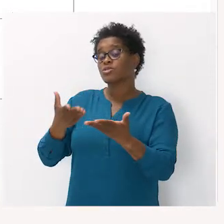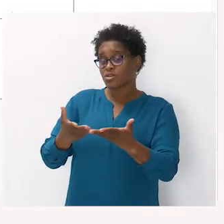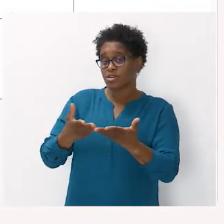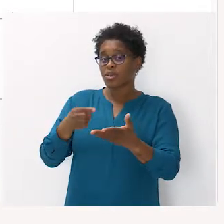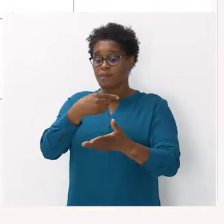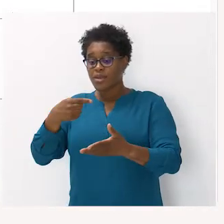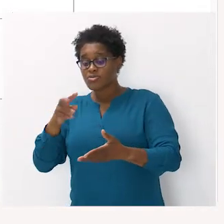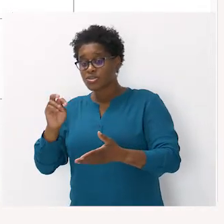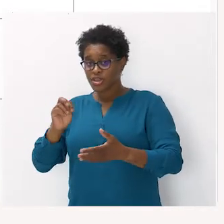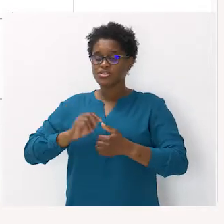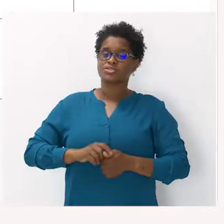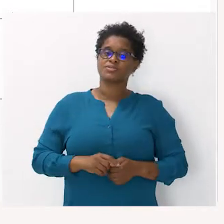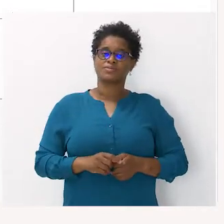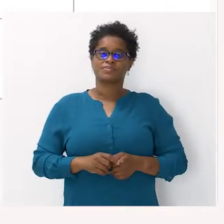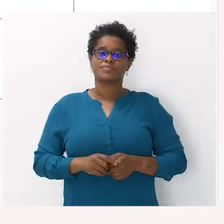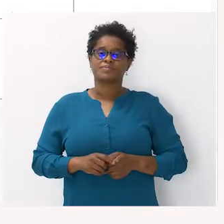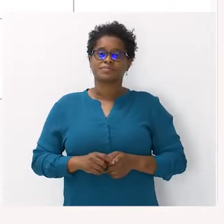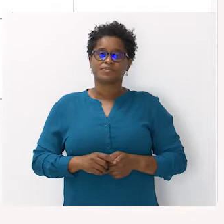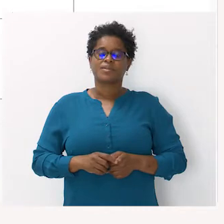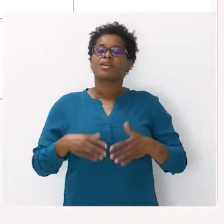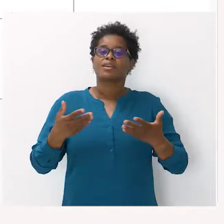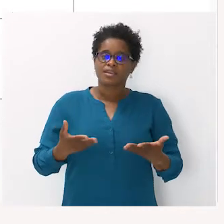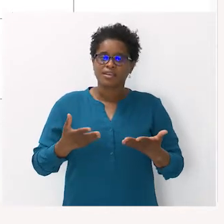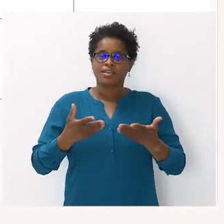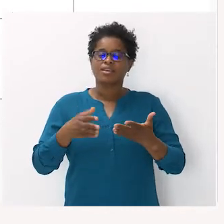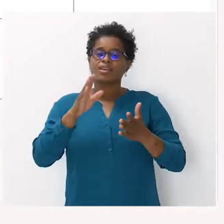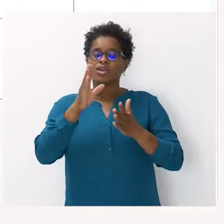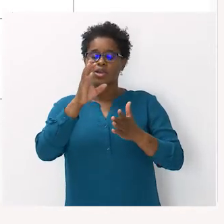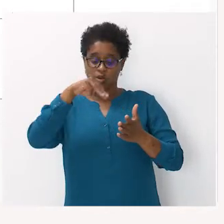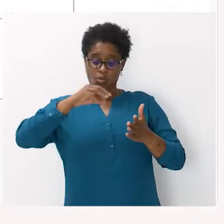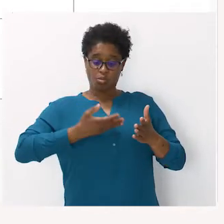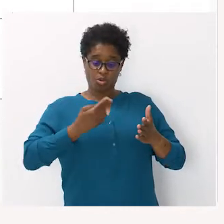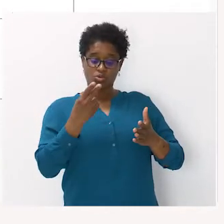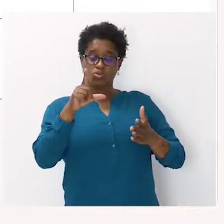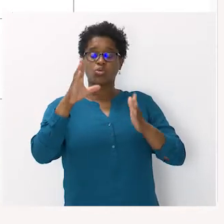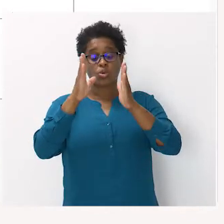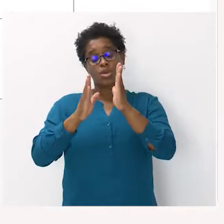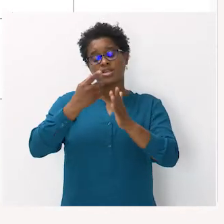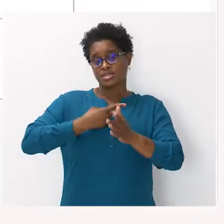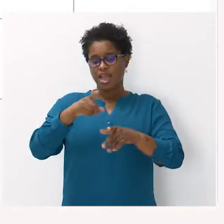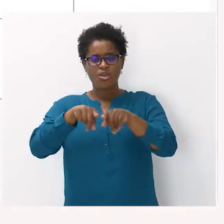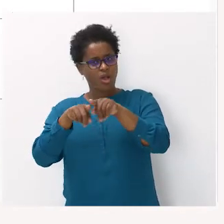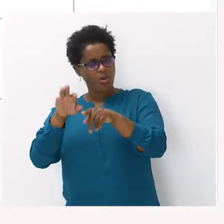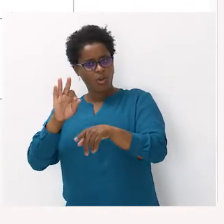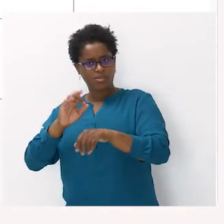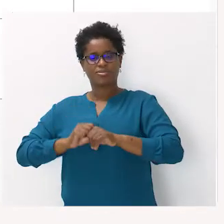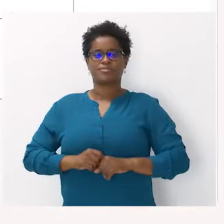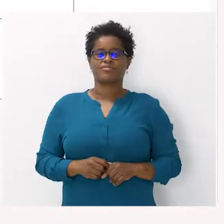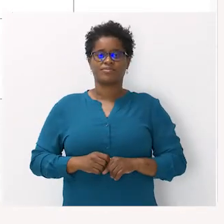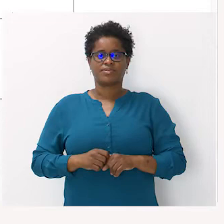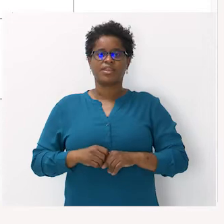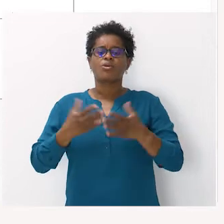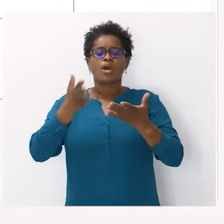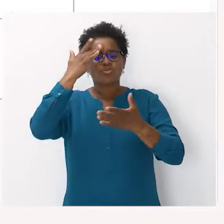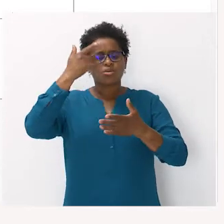será menos 3. E o módulo será igual a 4. Qual